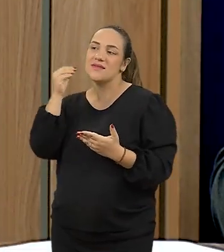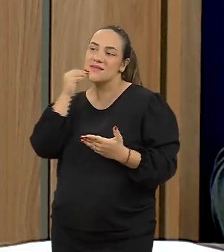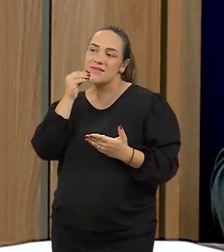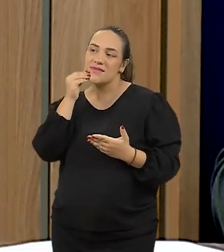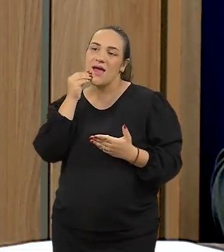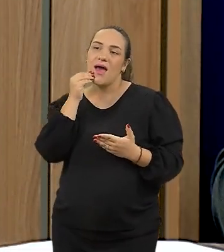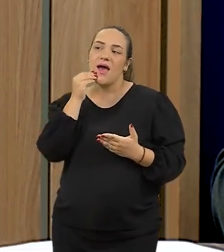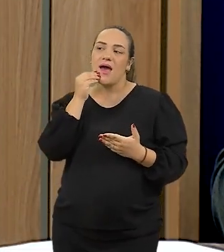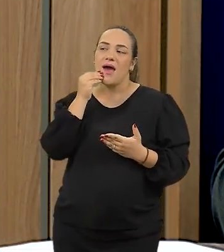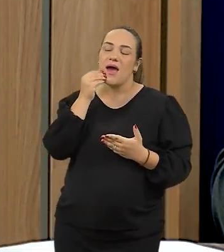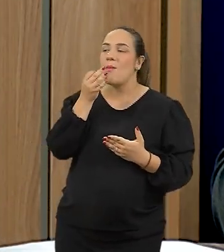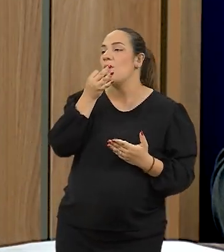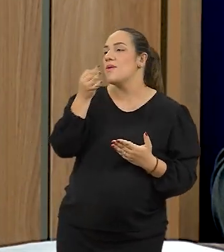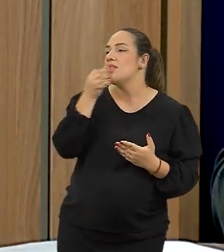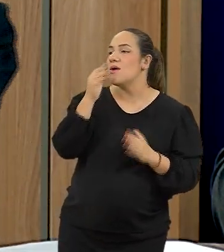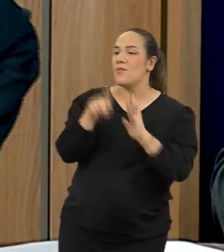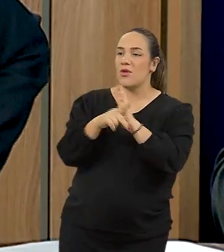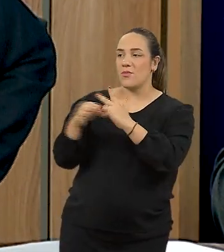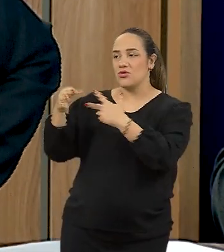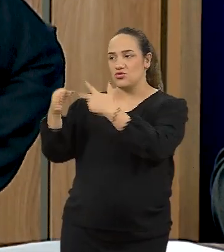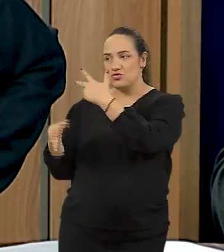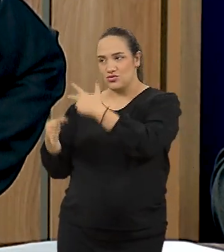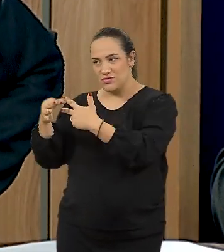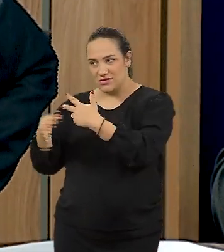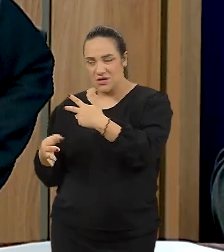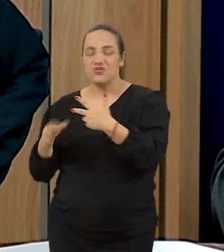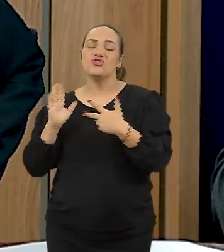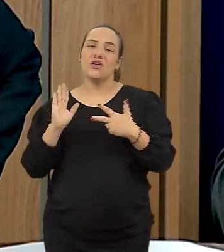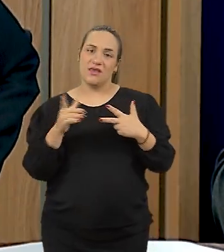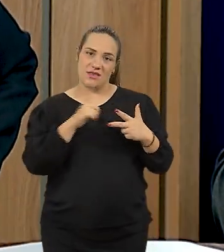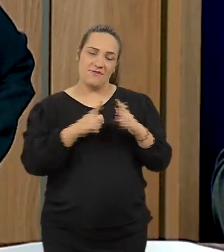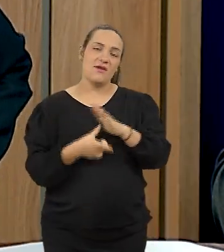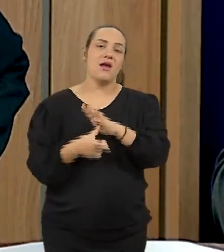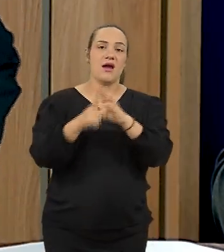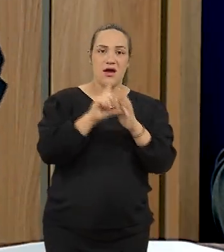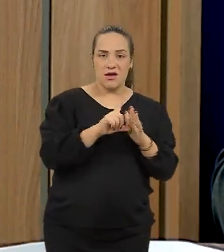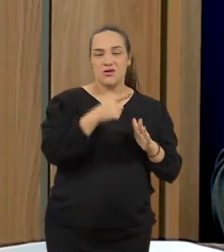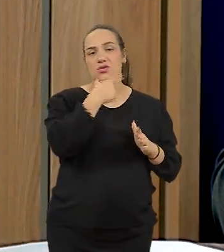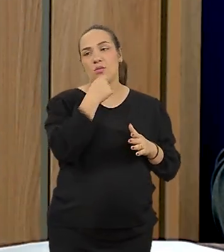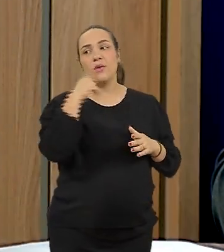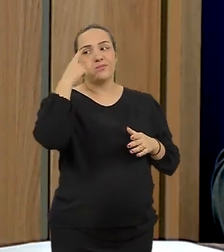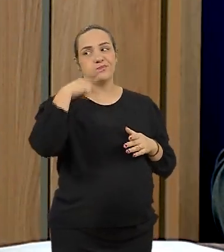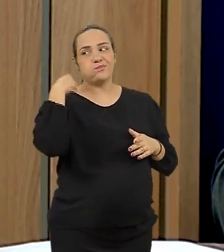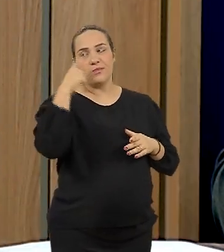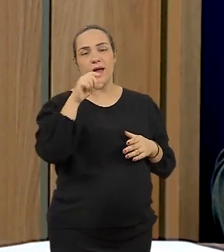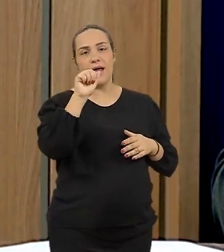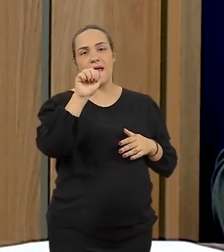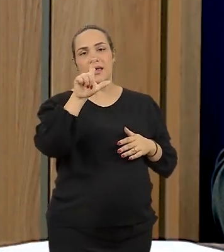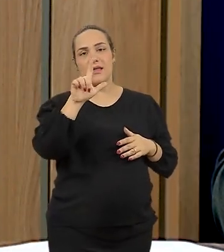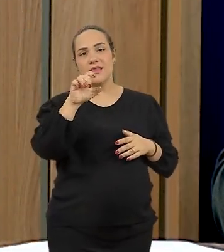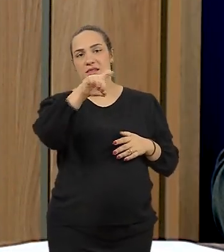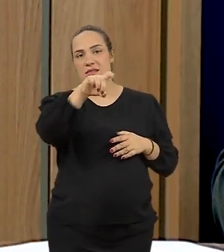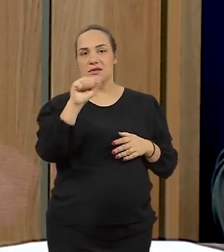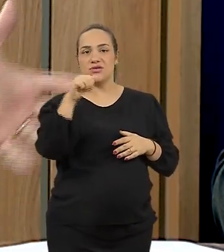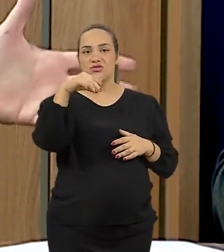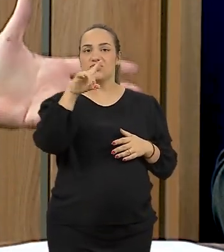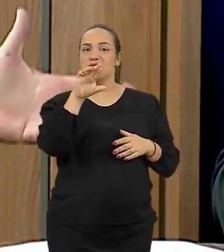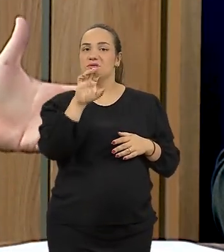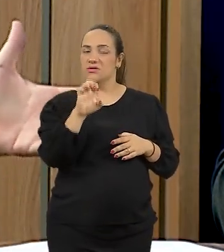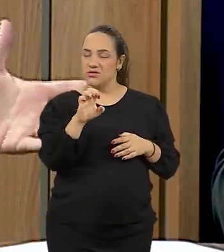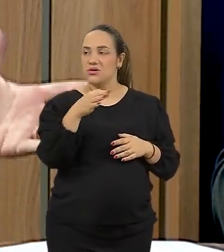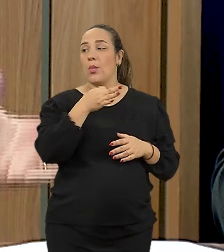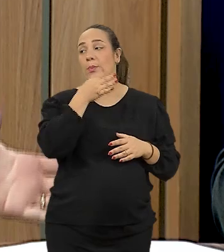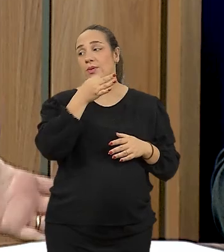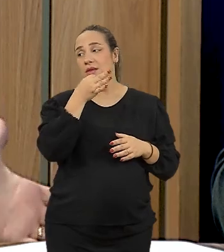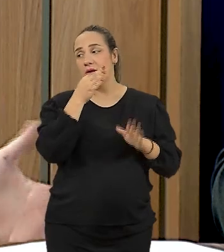do judiciário. Já tivemos um episódio com a presença do Dr. Alexandre Ávalo, que falou muito bem, deu uma